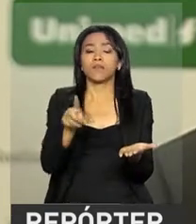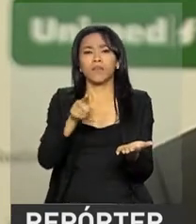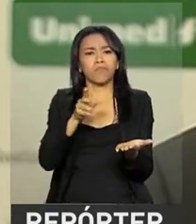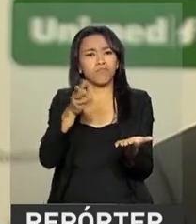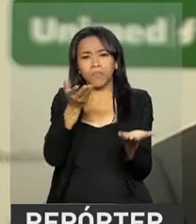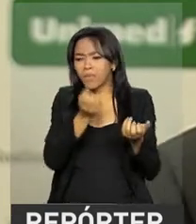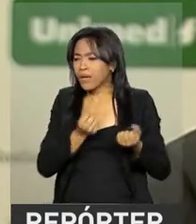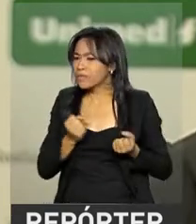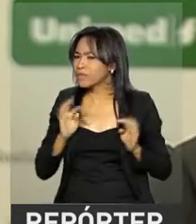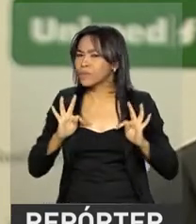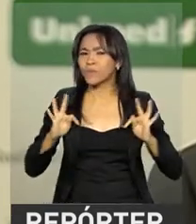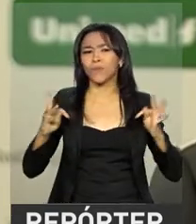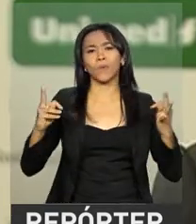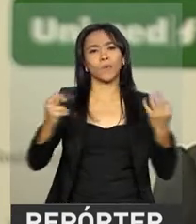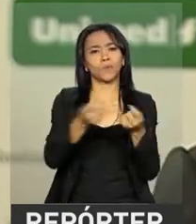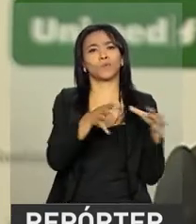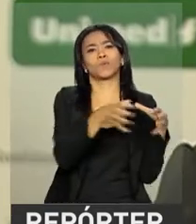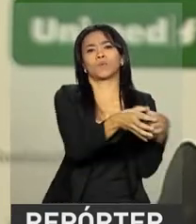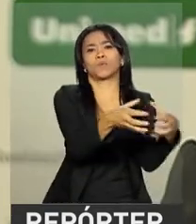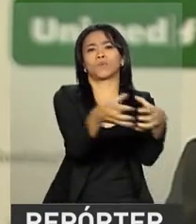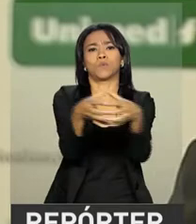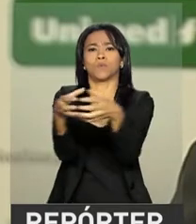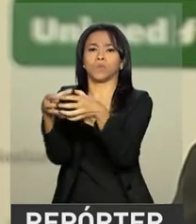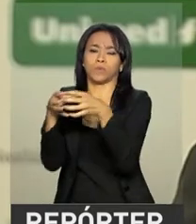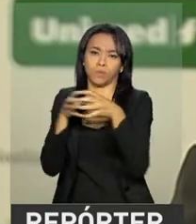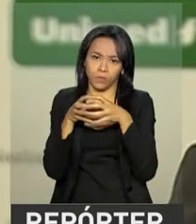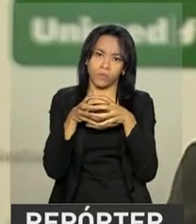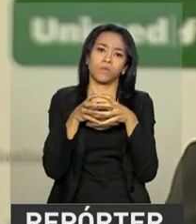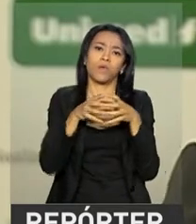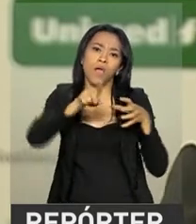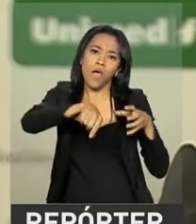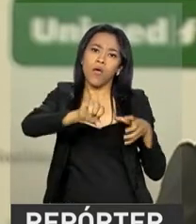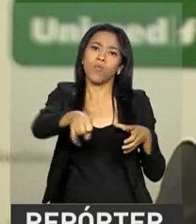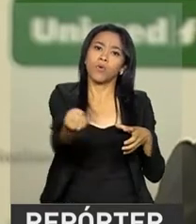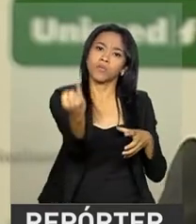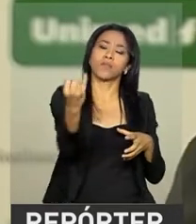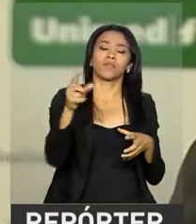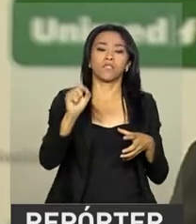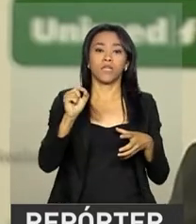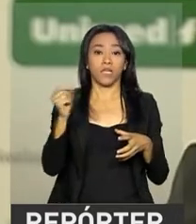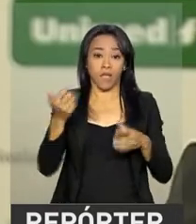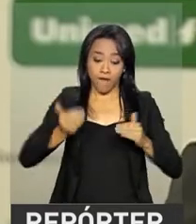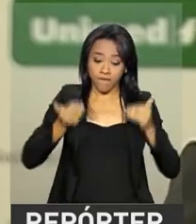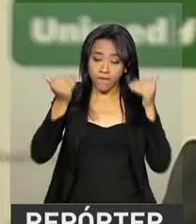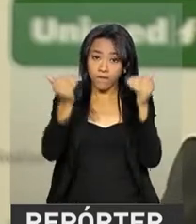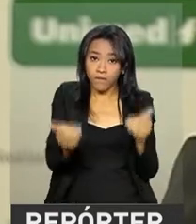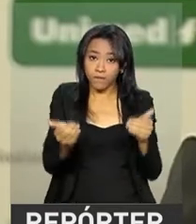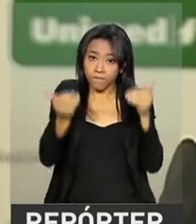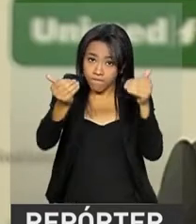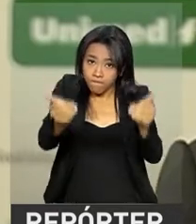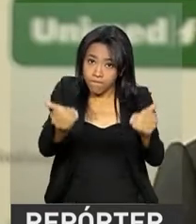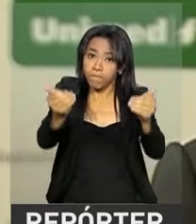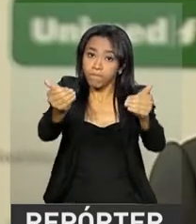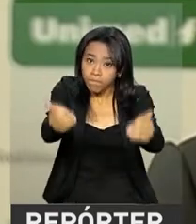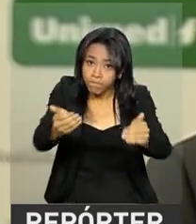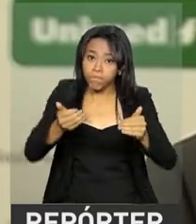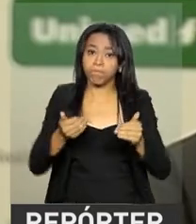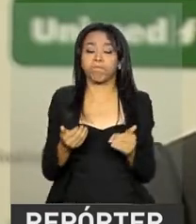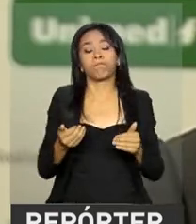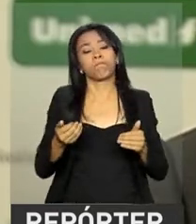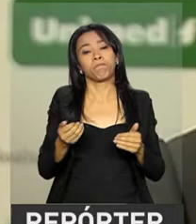todas as minorias é mais uma oportunidade que tem de avançar nessa direção evidentemente